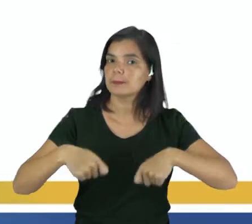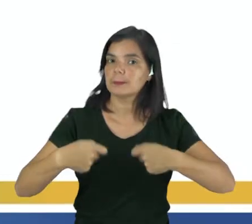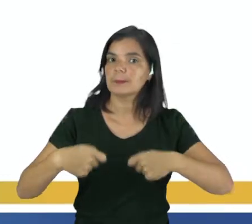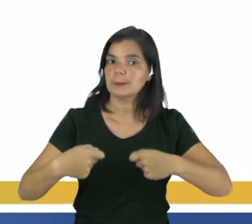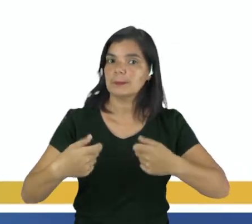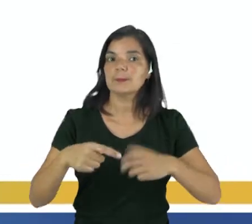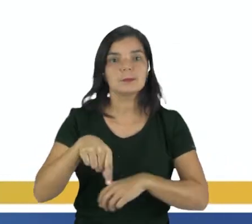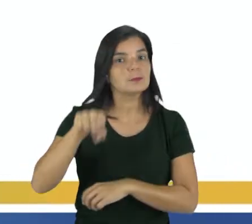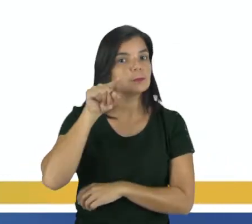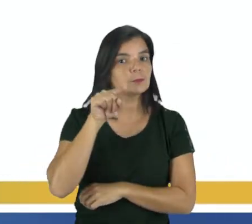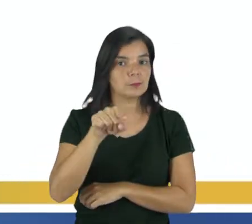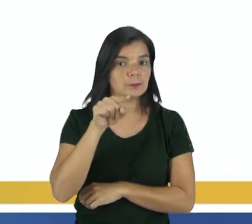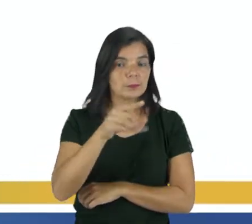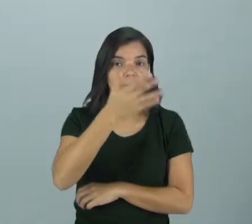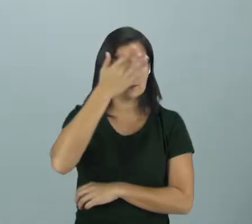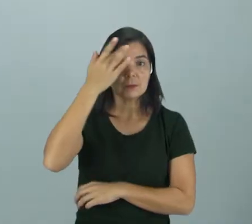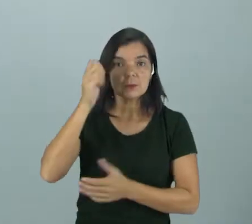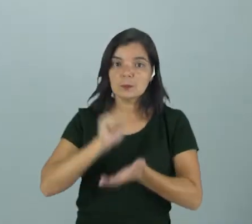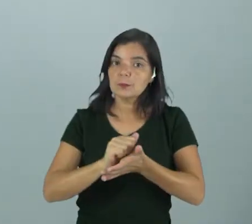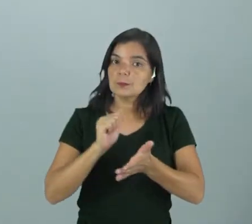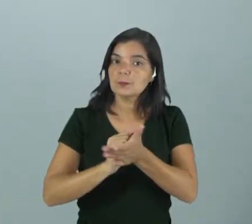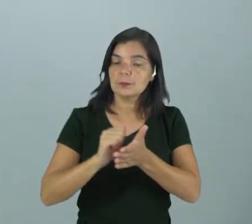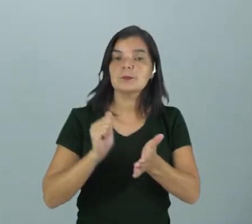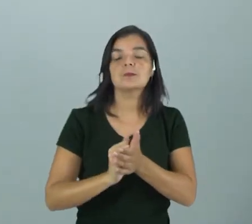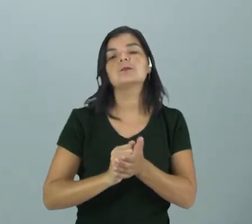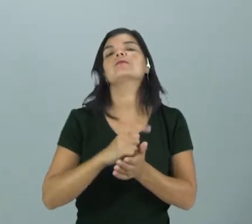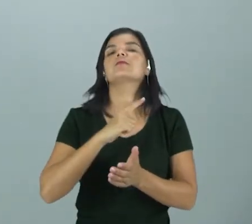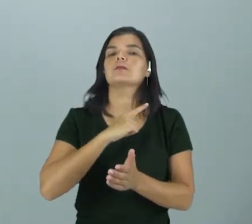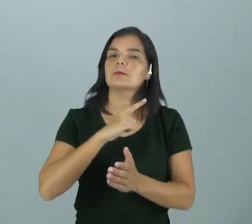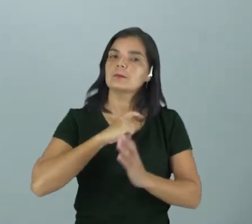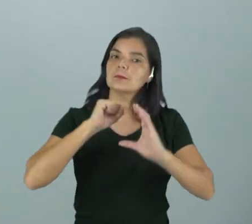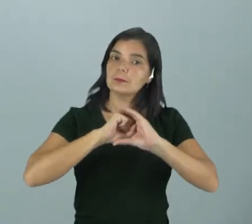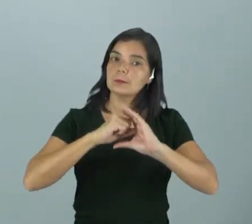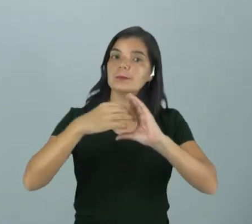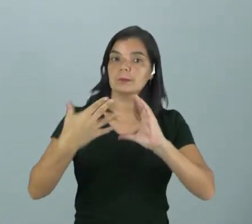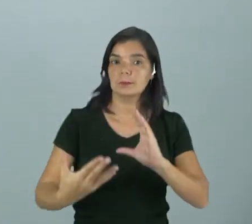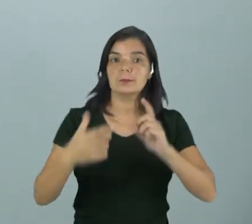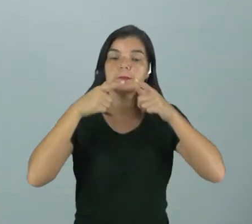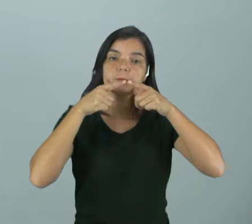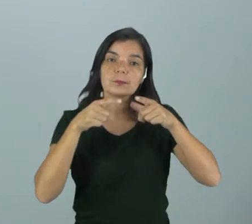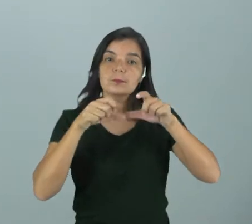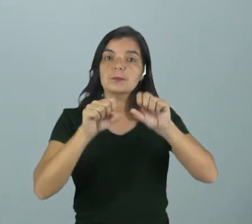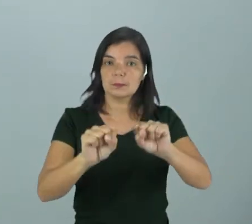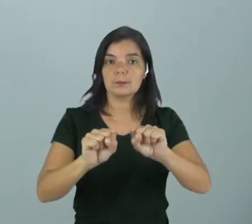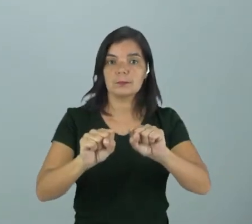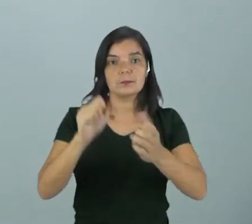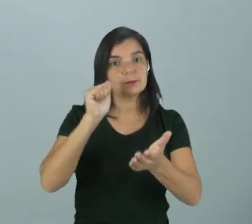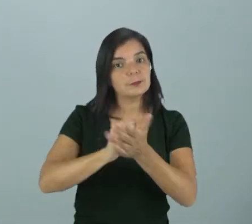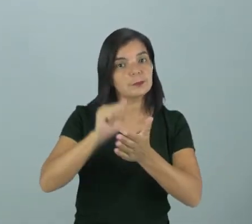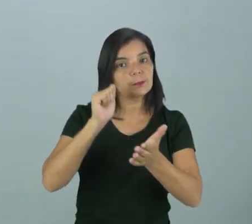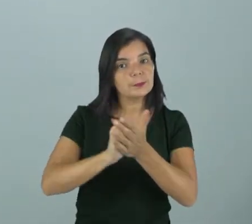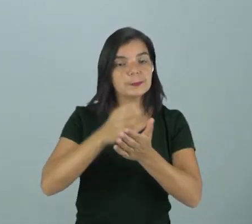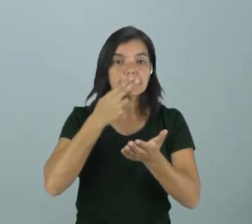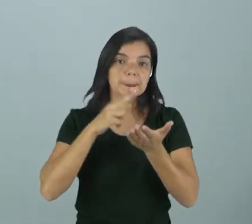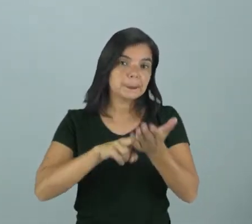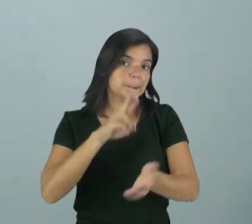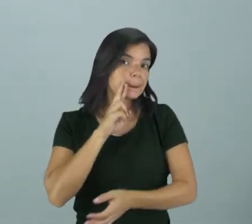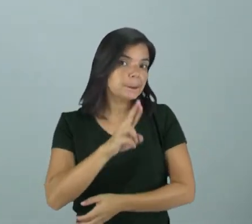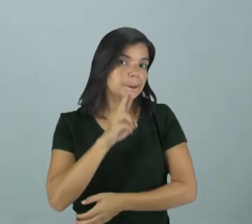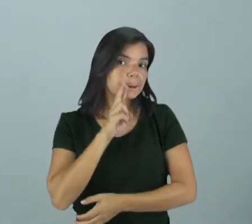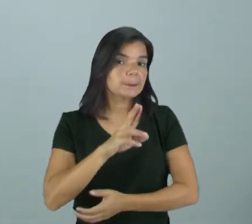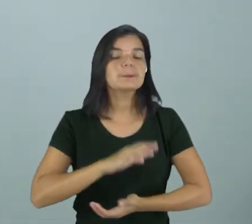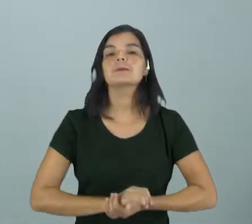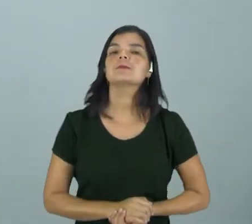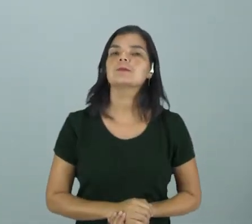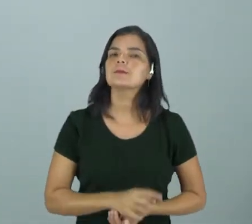precisa. Então, você, remetente, deve ter essas características na linguagem da escrita da carta de